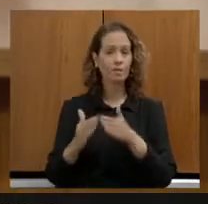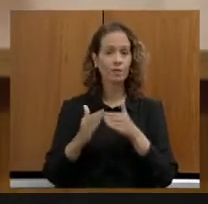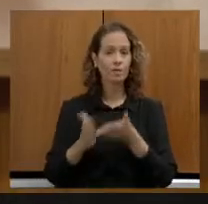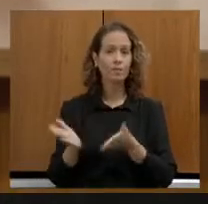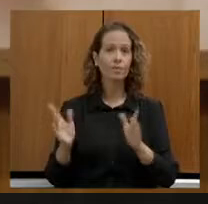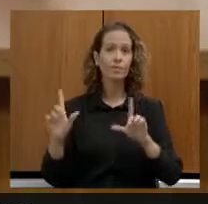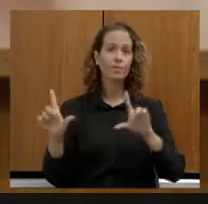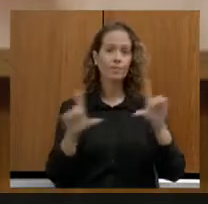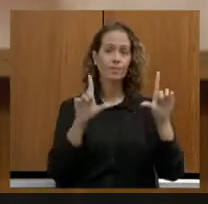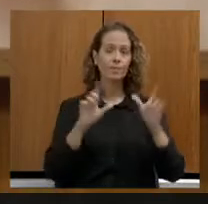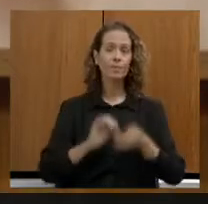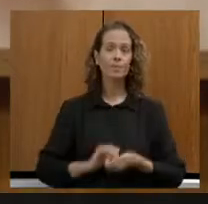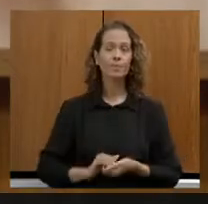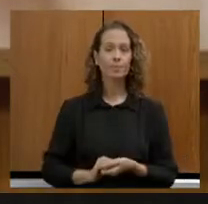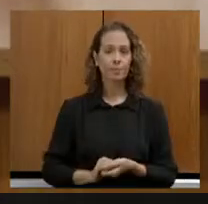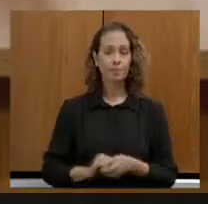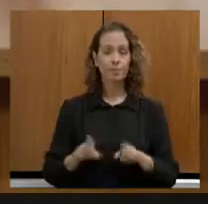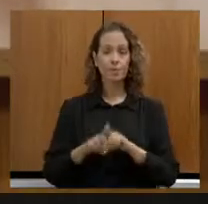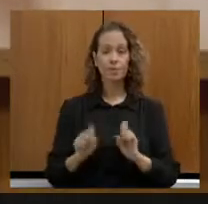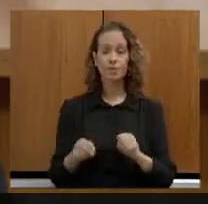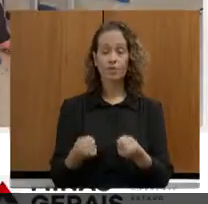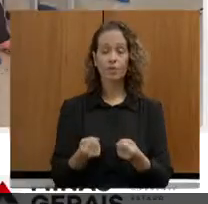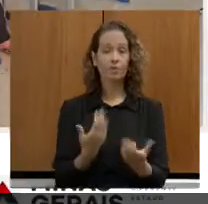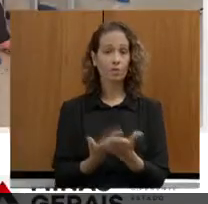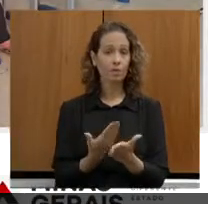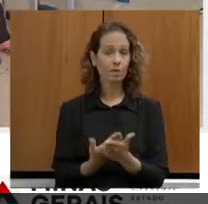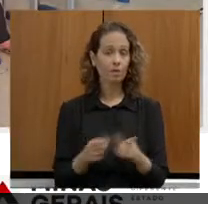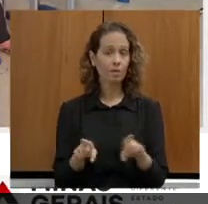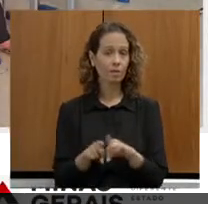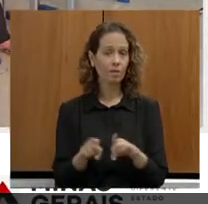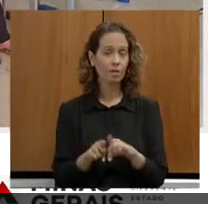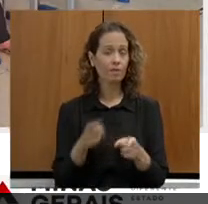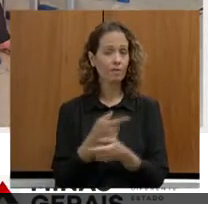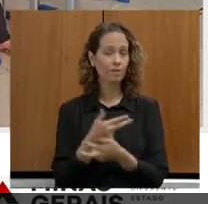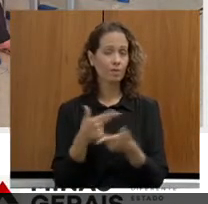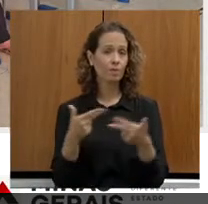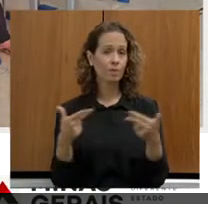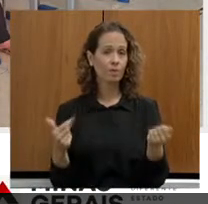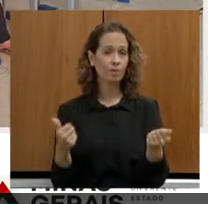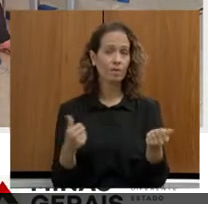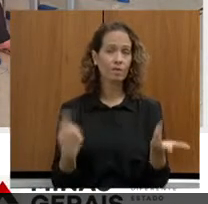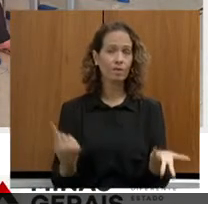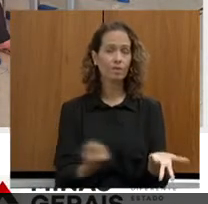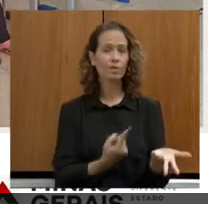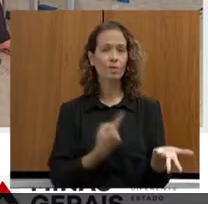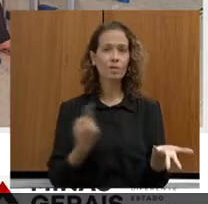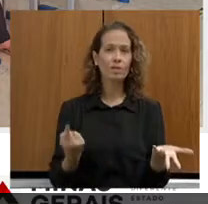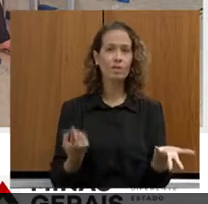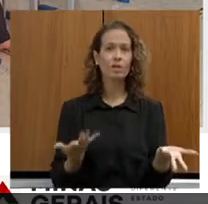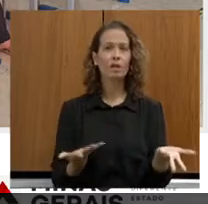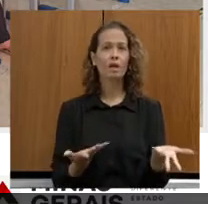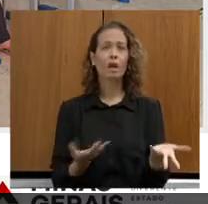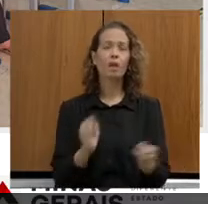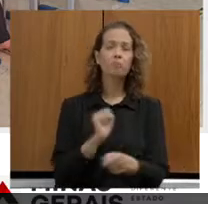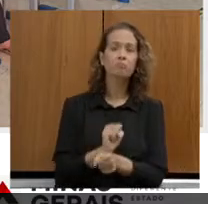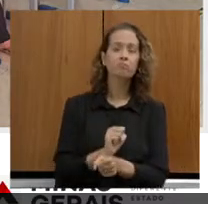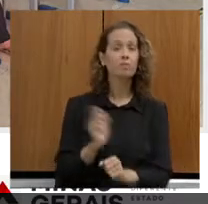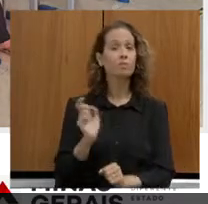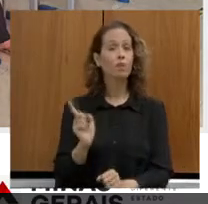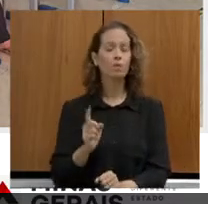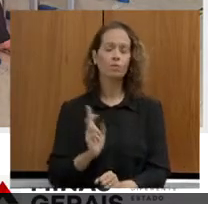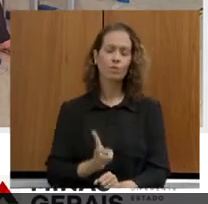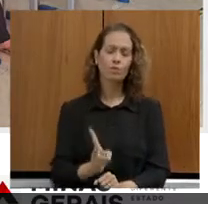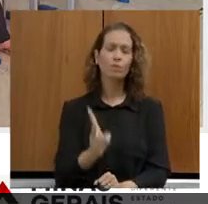favor e levou as escolar também foi algo que a gente não não Descansou nesse período